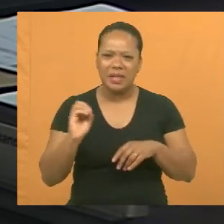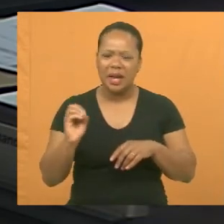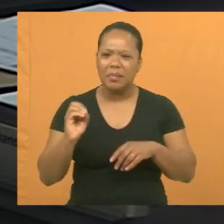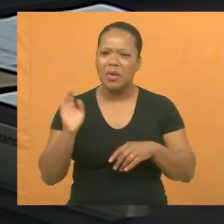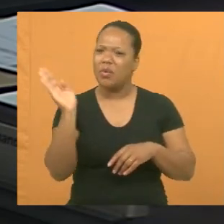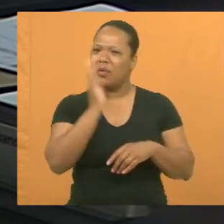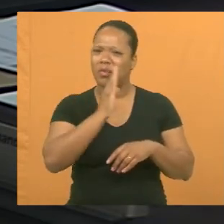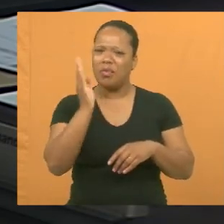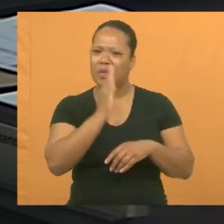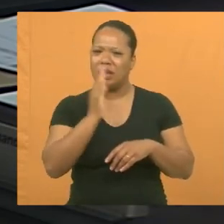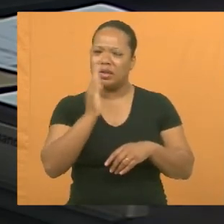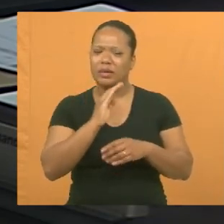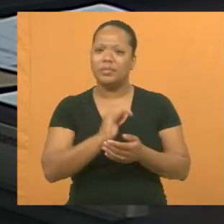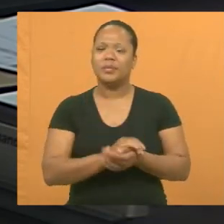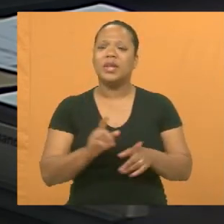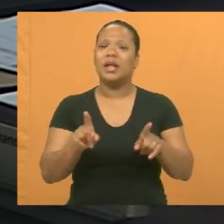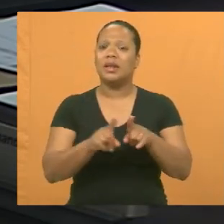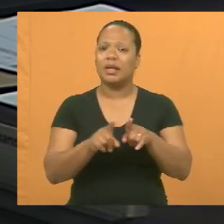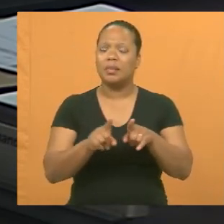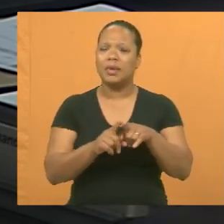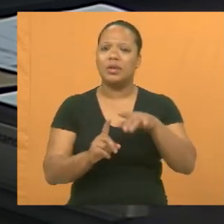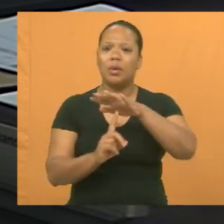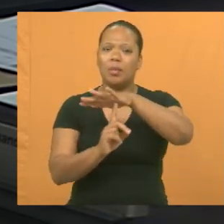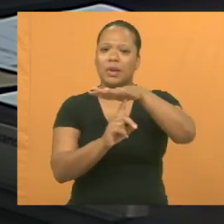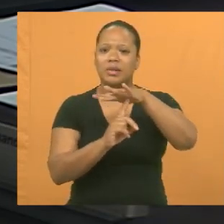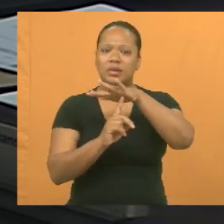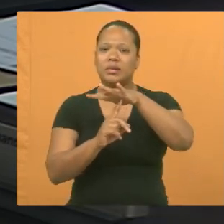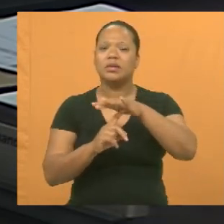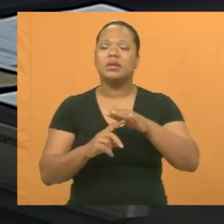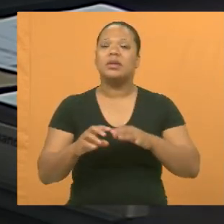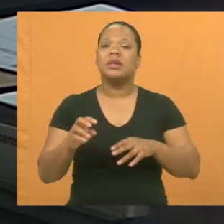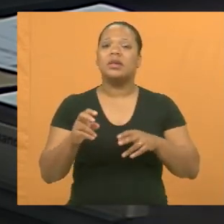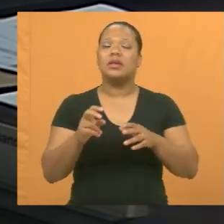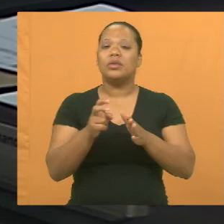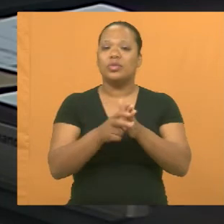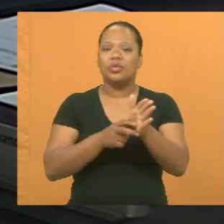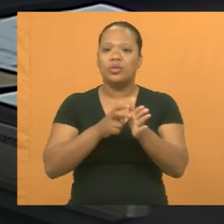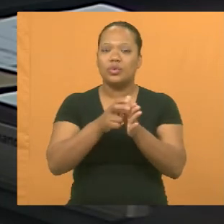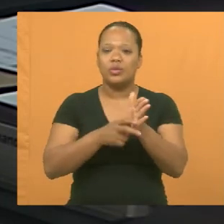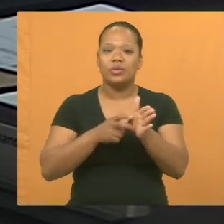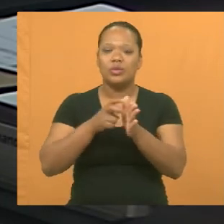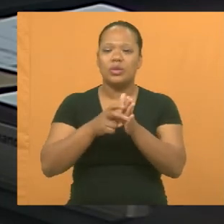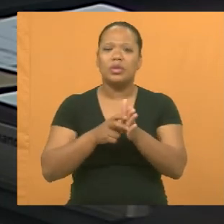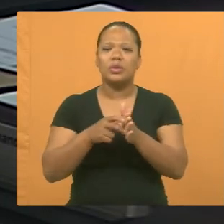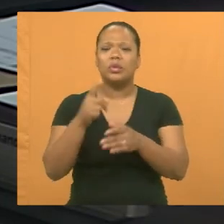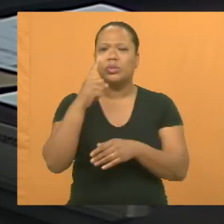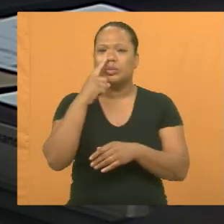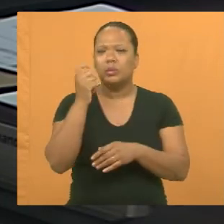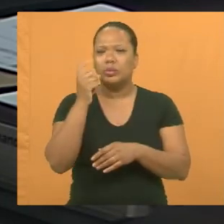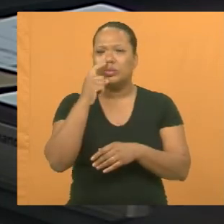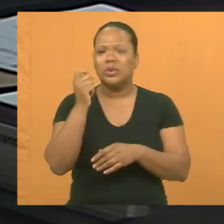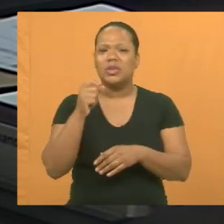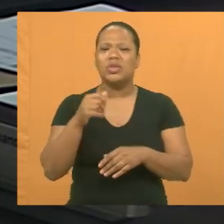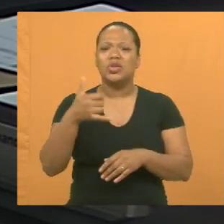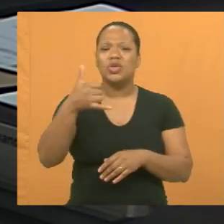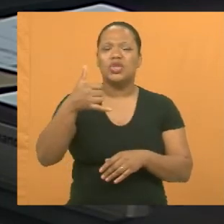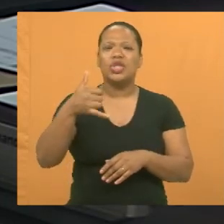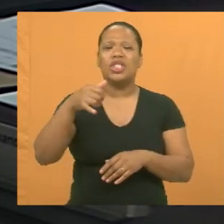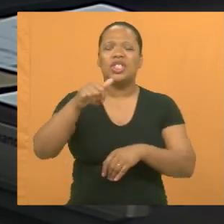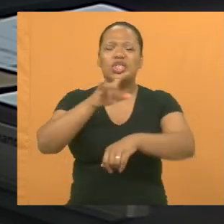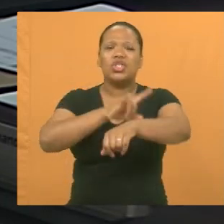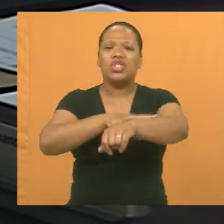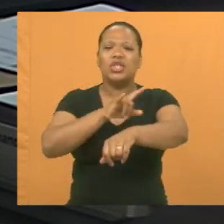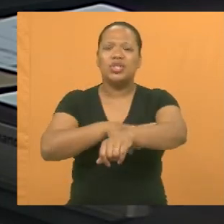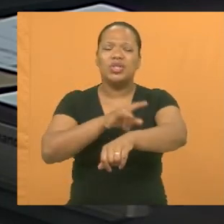ponto. O pátio dos trilhos de final de semana, por exemplo, na segunda-feira, quando você chega lá, um cheiro de urina ali, gente. Não